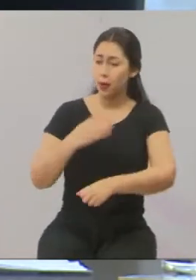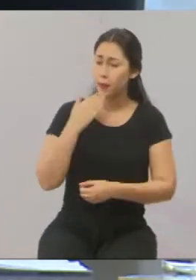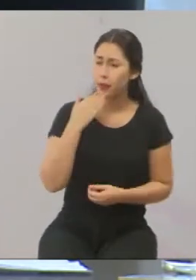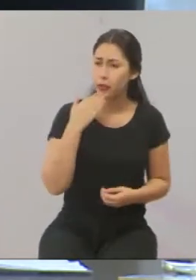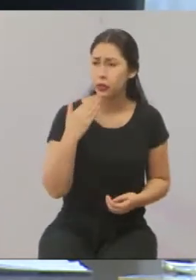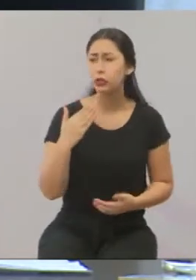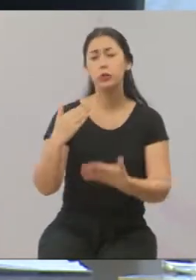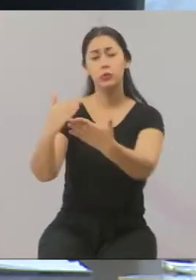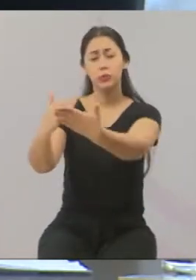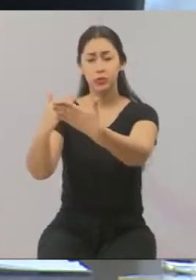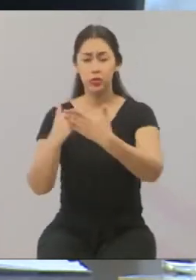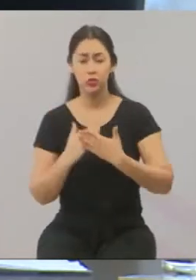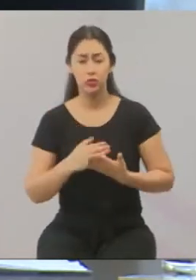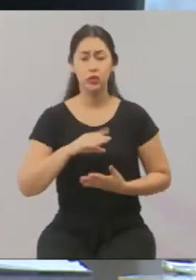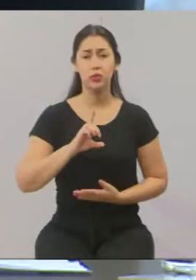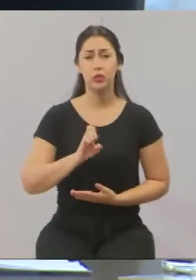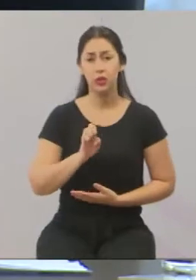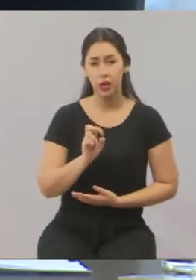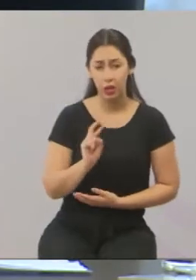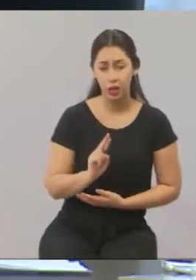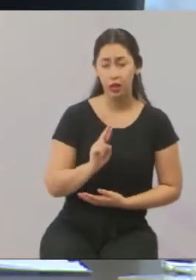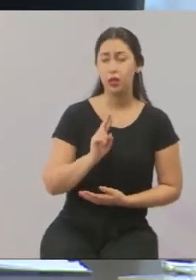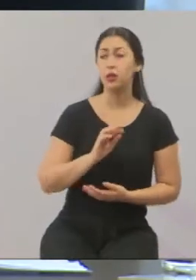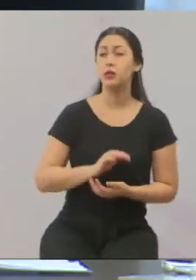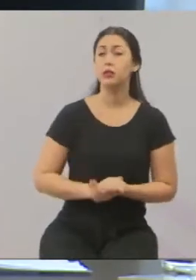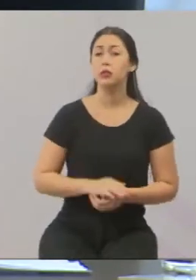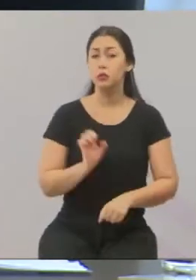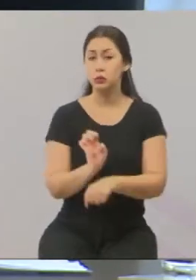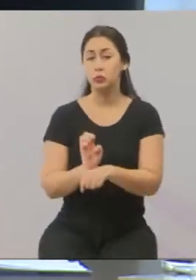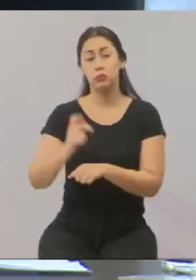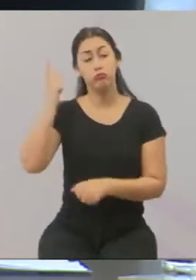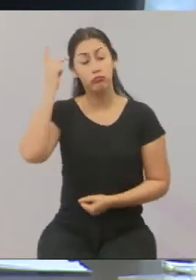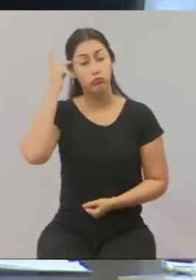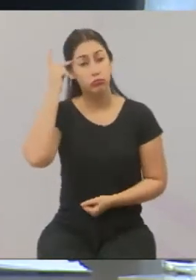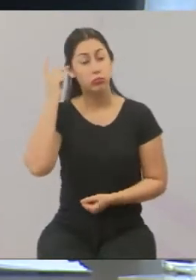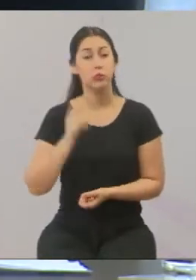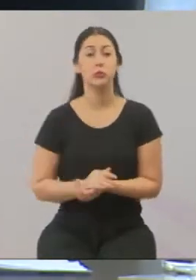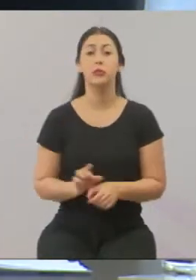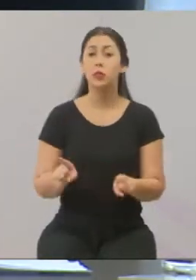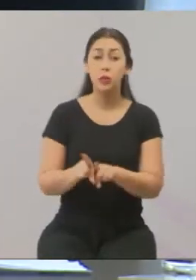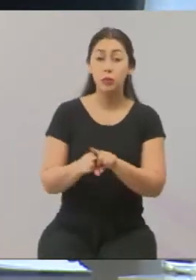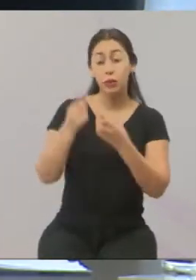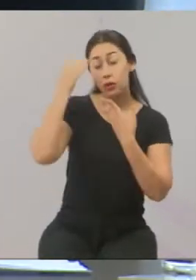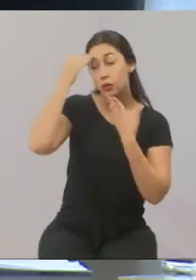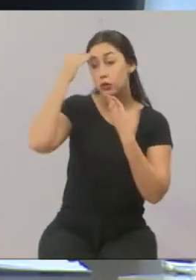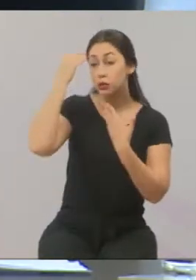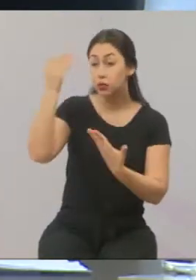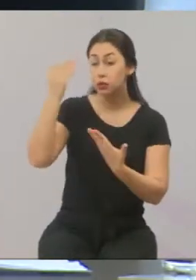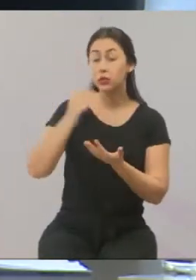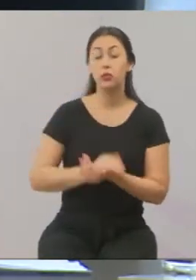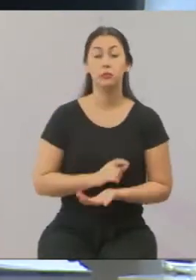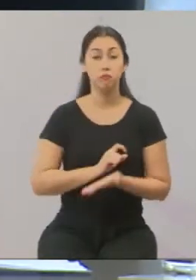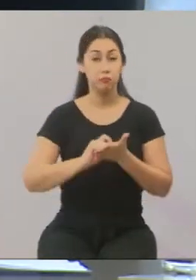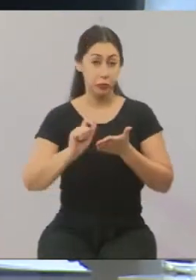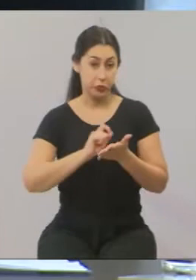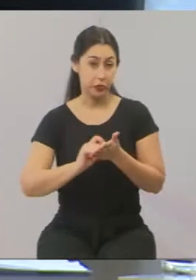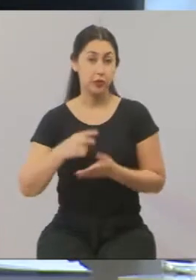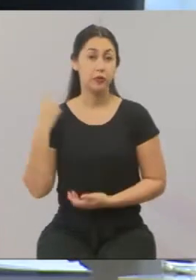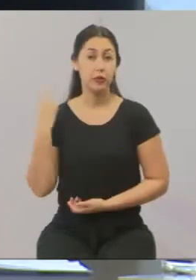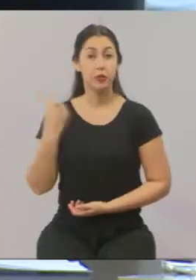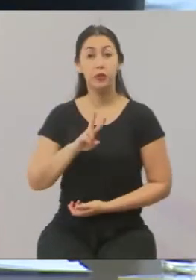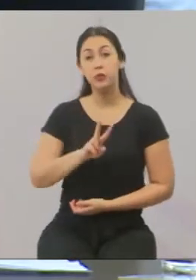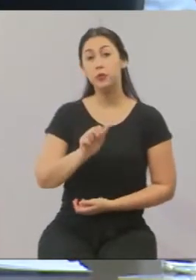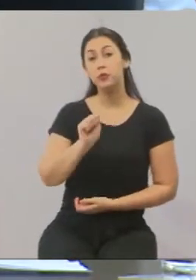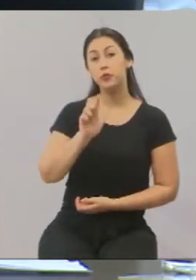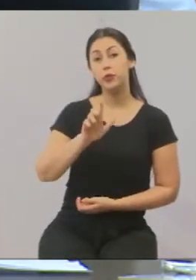aos préstimos do Departamento de Estradas de Rodagem do Estado de São Paulo, e antecipando agradecimento pela atenção dispensada, subscrevemos. Vereador